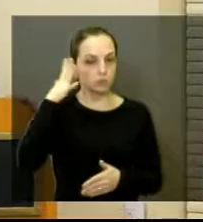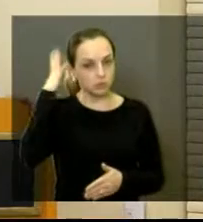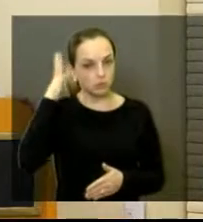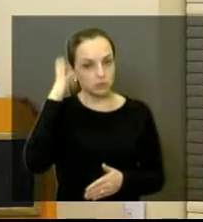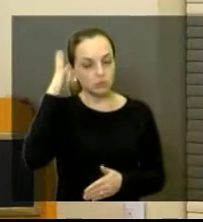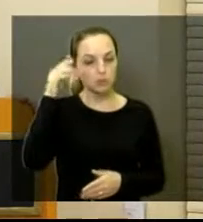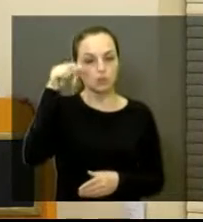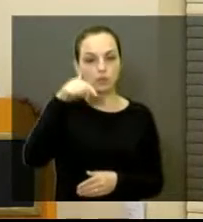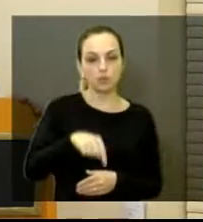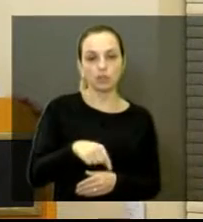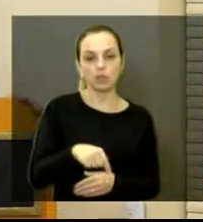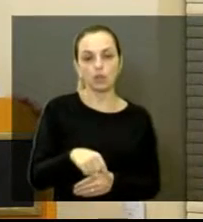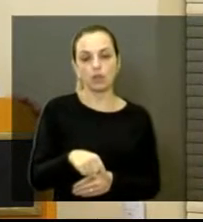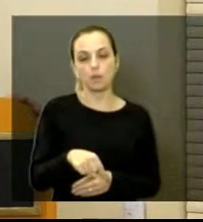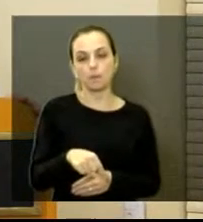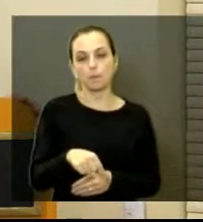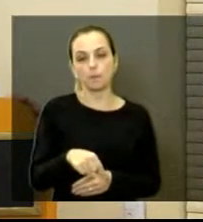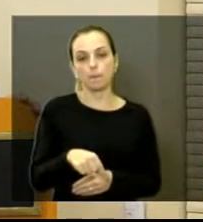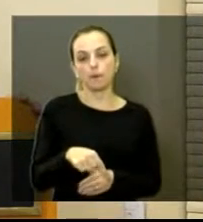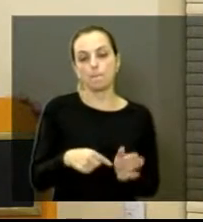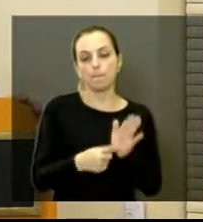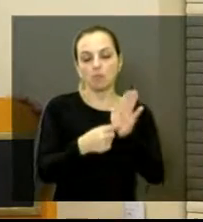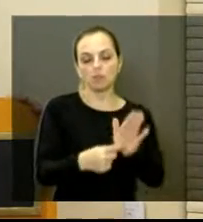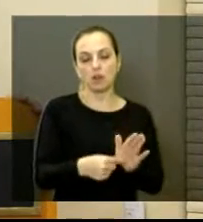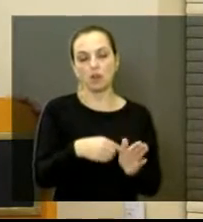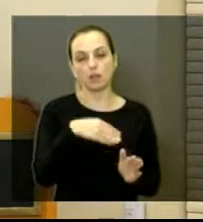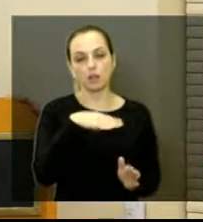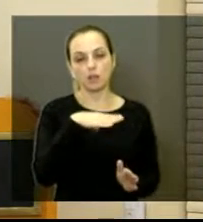Quando órgãos aí, até internacionais,